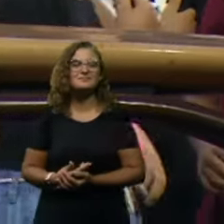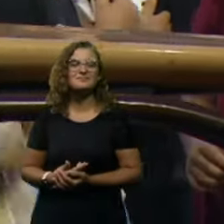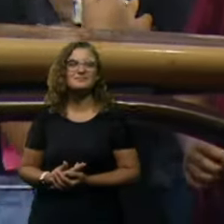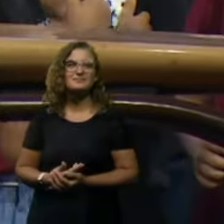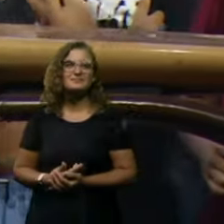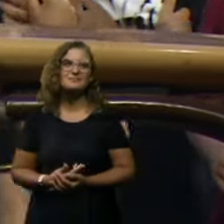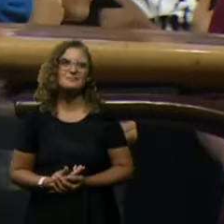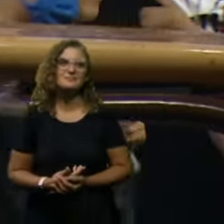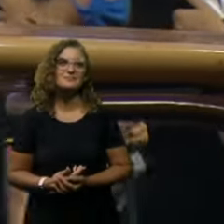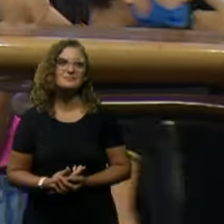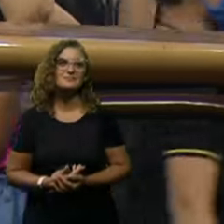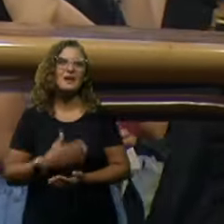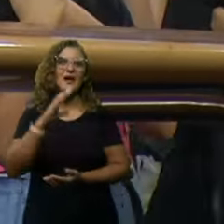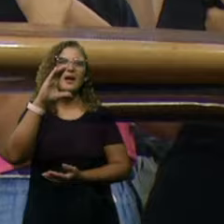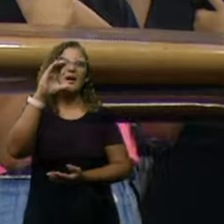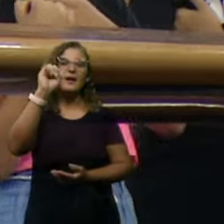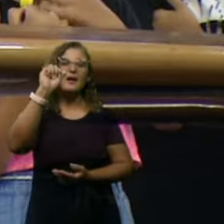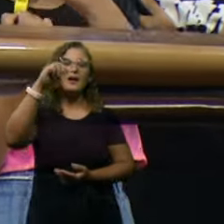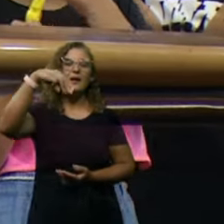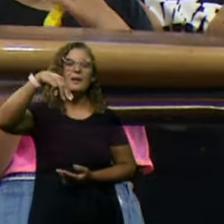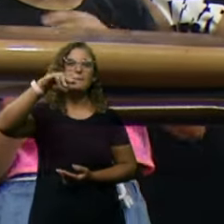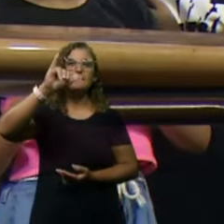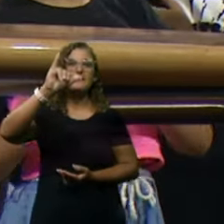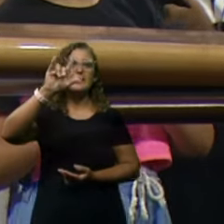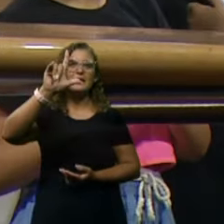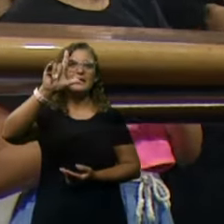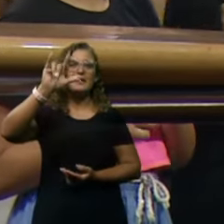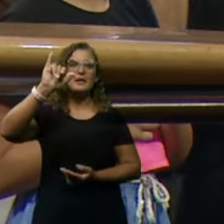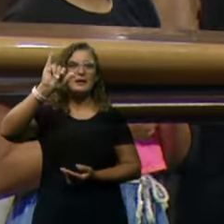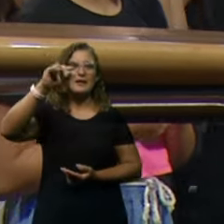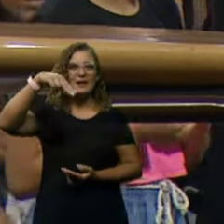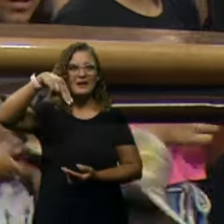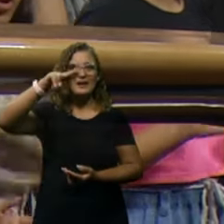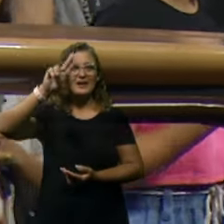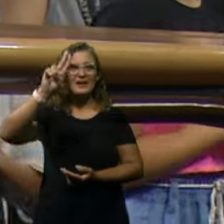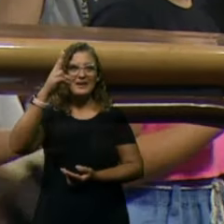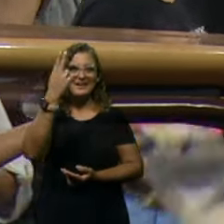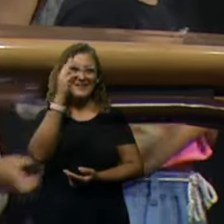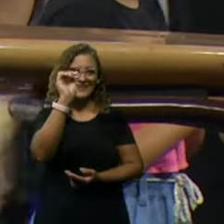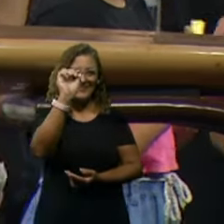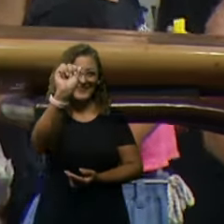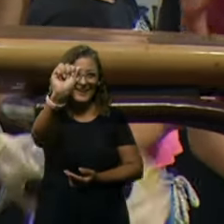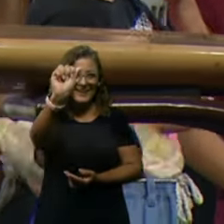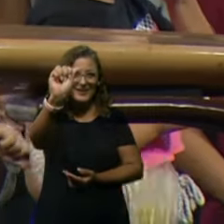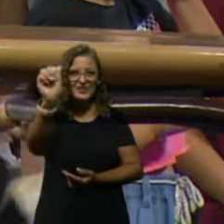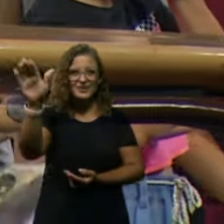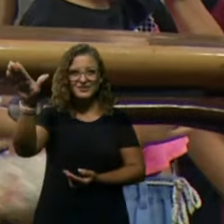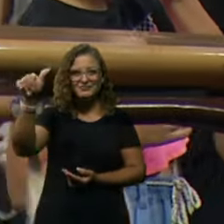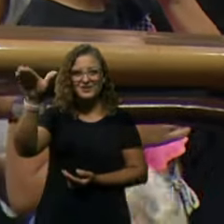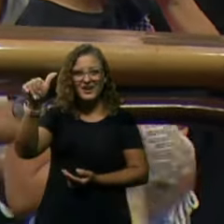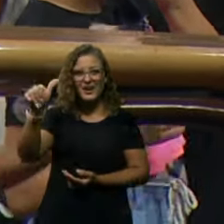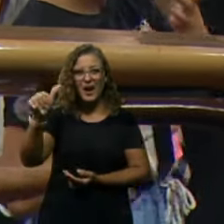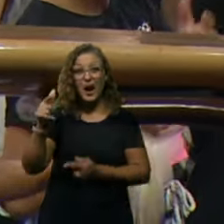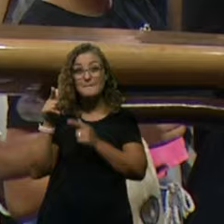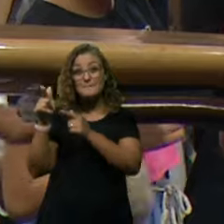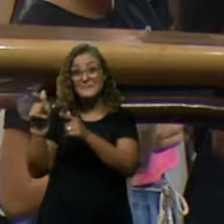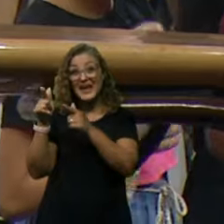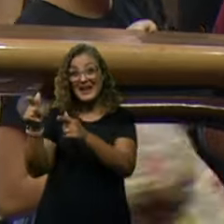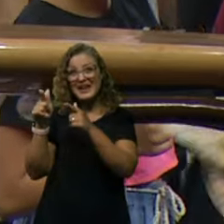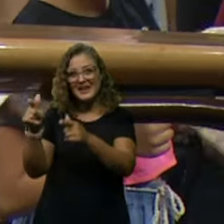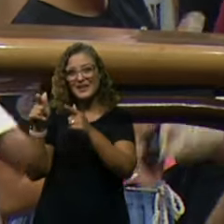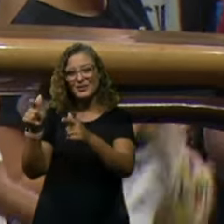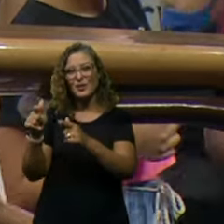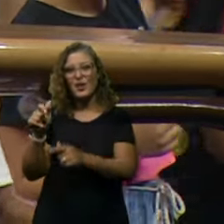a Camilinha e cadê a caminha caminha você ganhou um apelido aqui